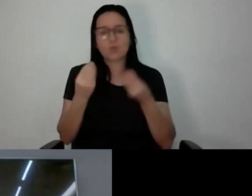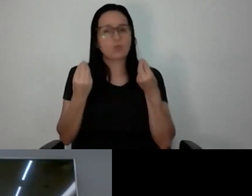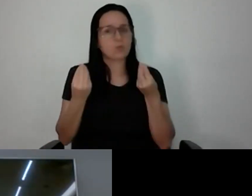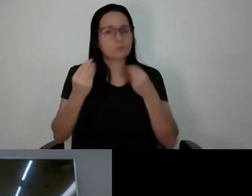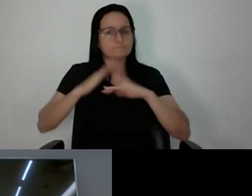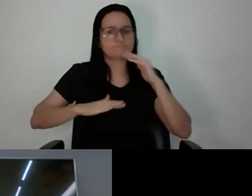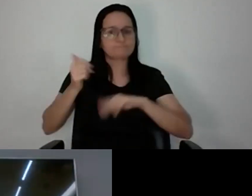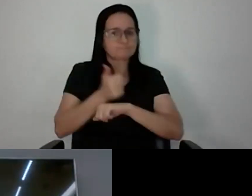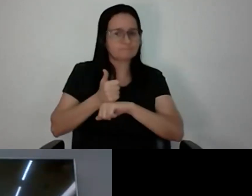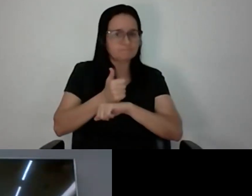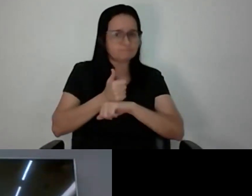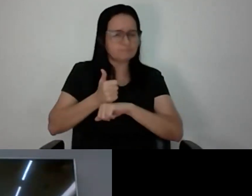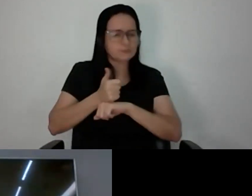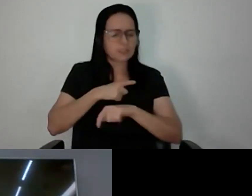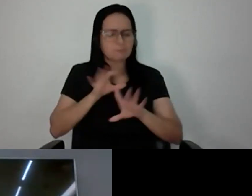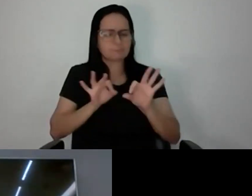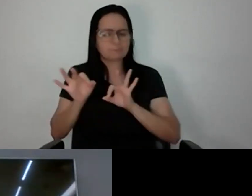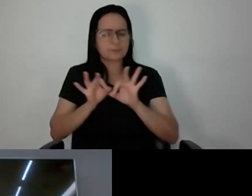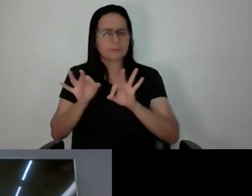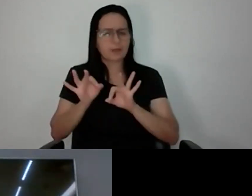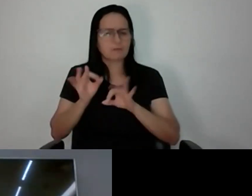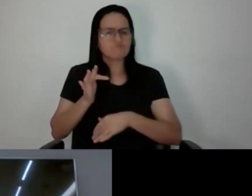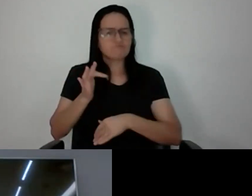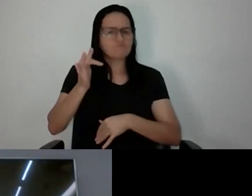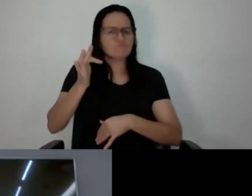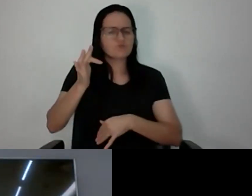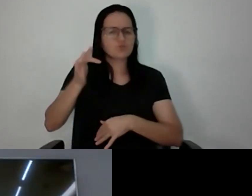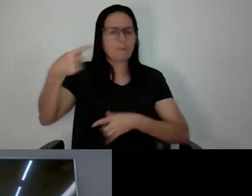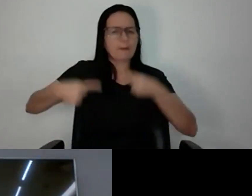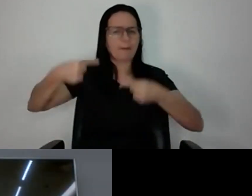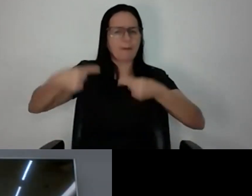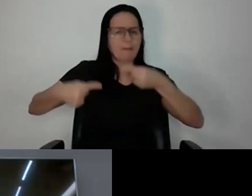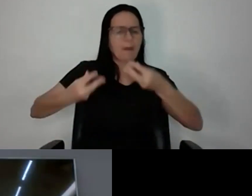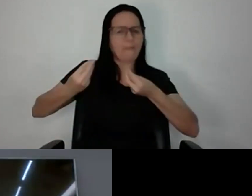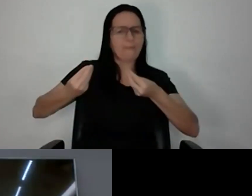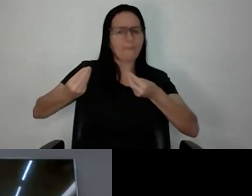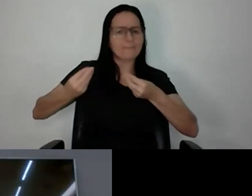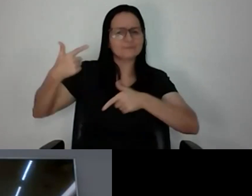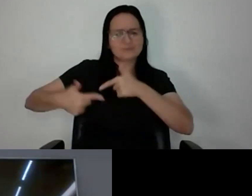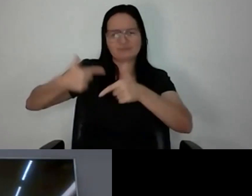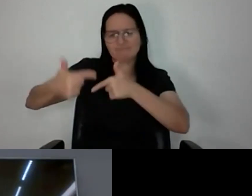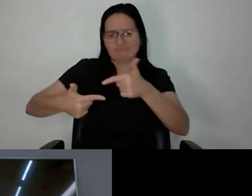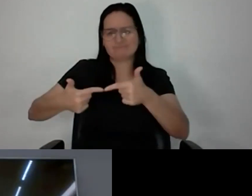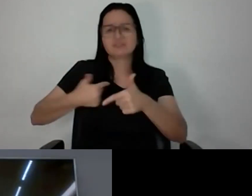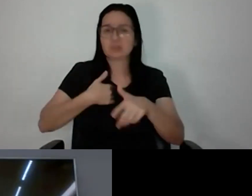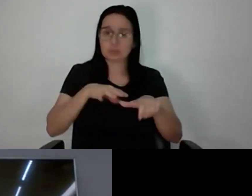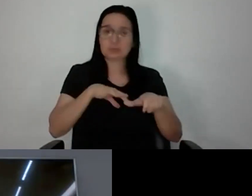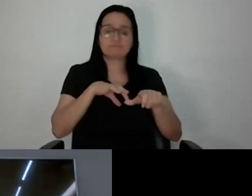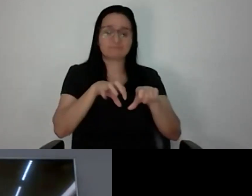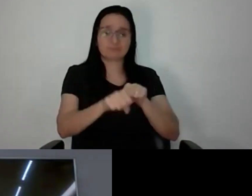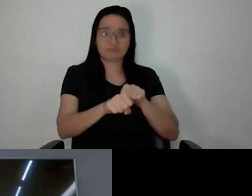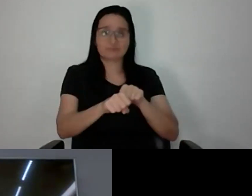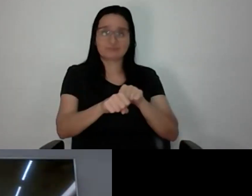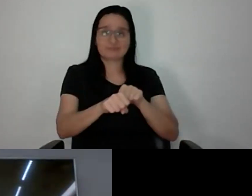ele pode se preparar para ser competitivo nesse mercado, né? Porque a gente tem uma formação jurídica que ela é meio que padrão na grande maioria